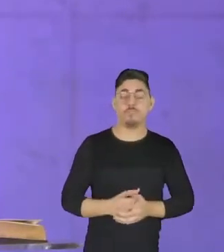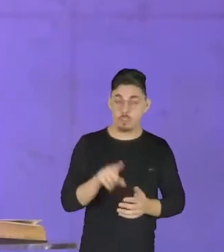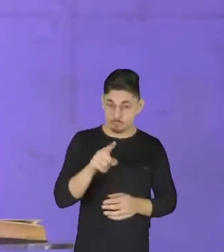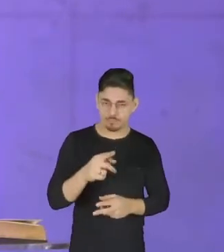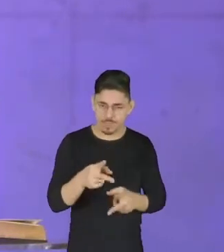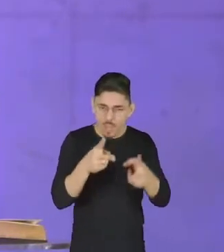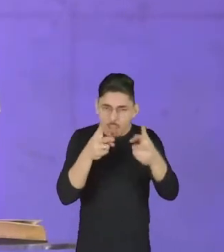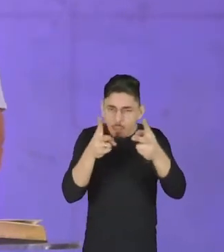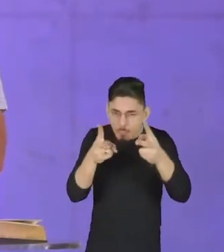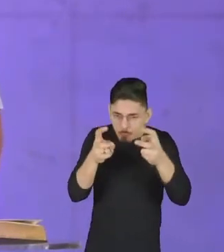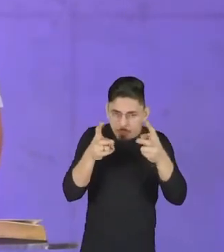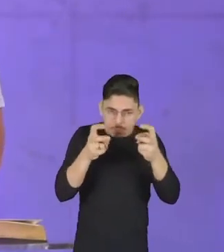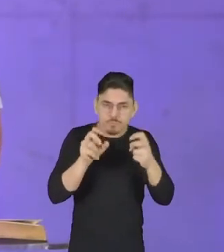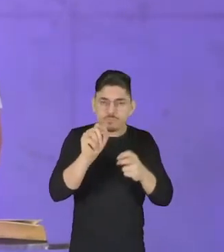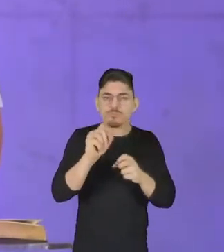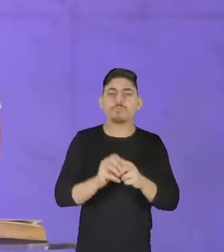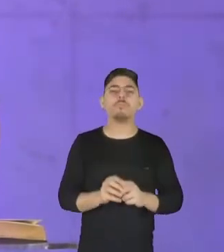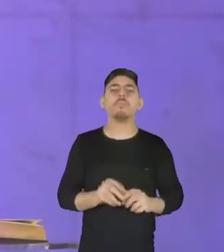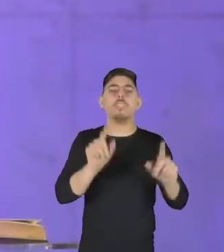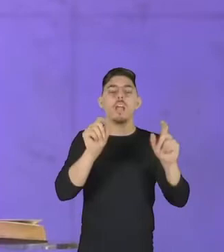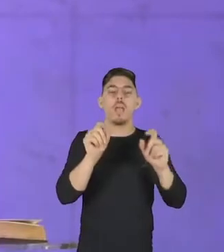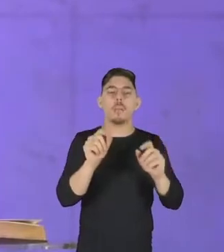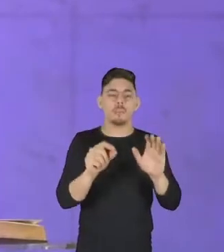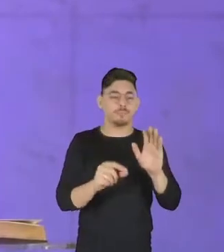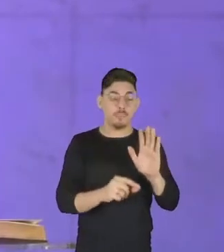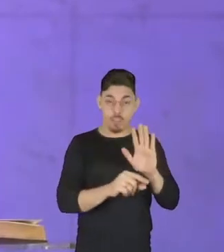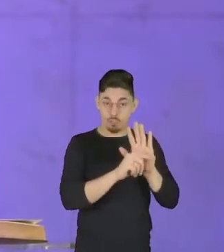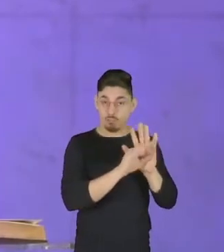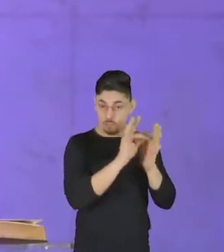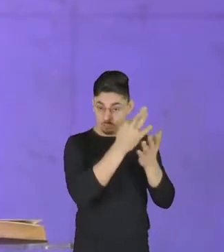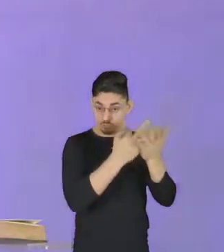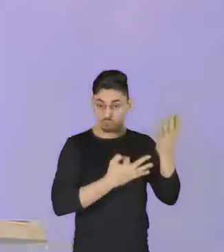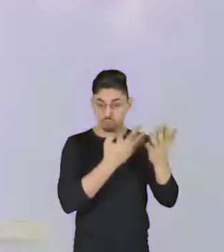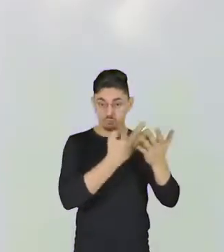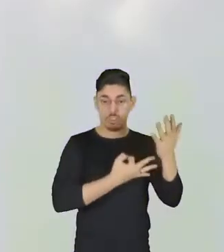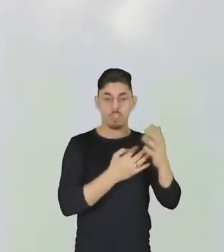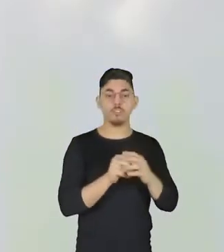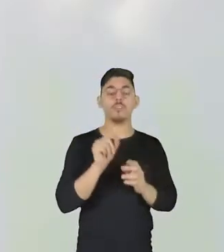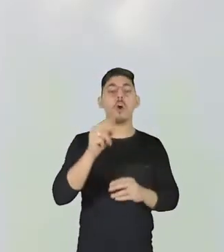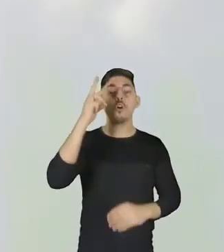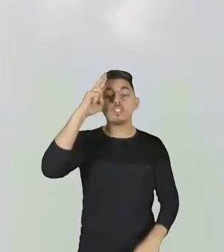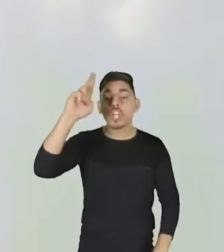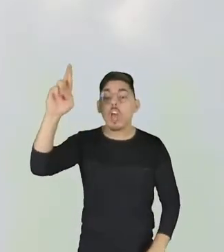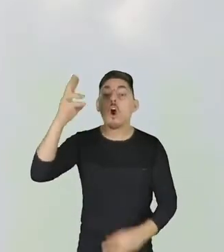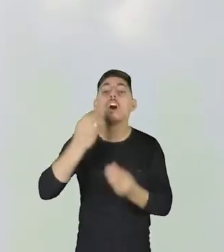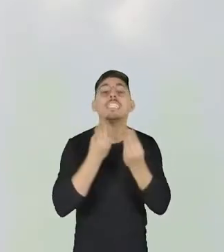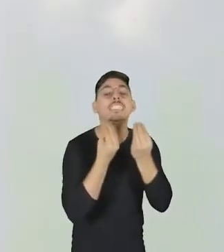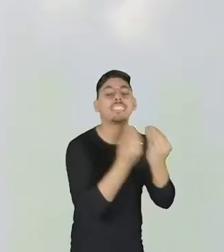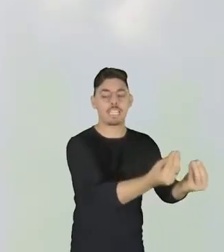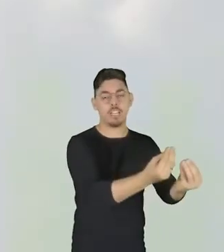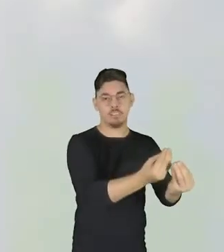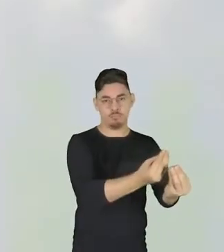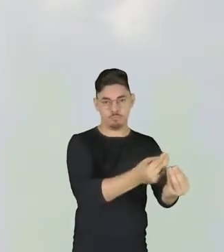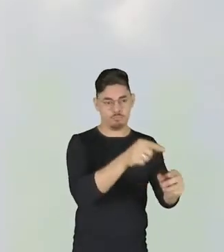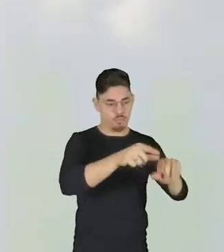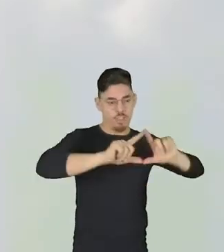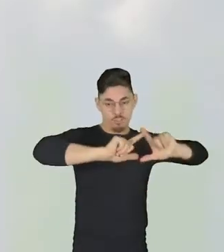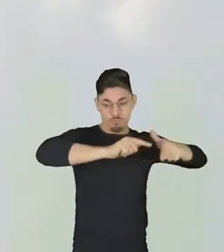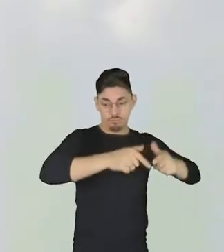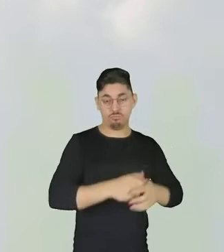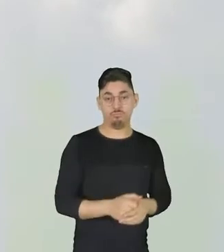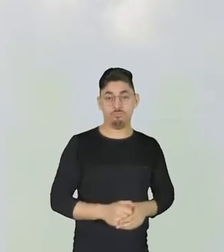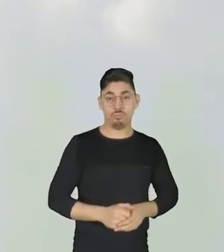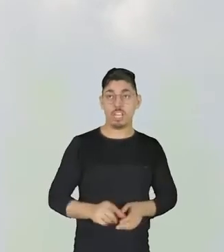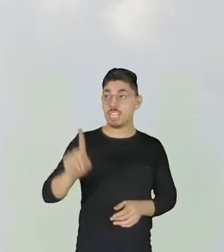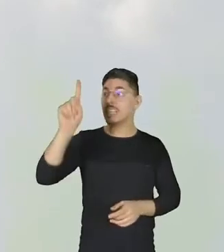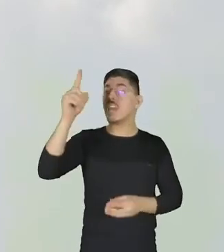Perceba as expressões que aparecem nesse texto de Josué. O Senhor deu aos israelitas. O Senhor